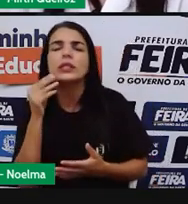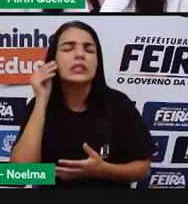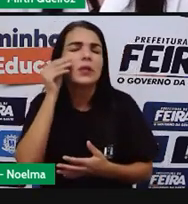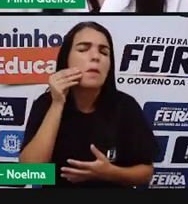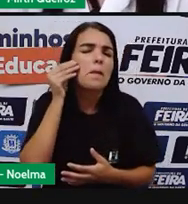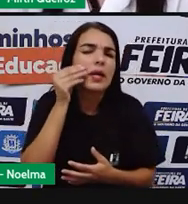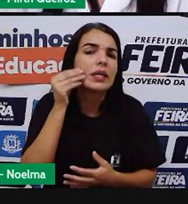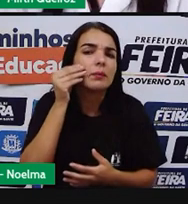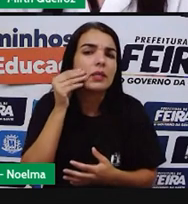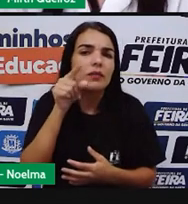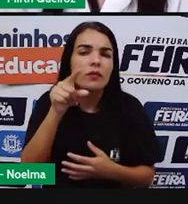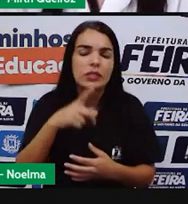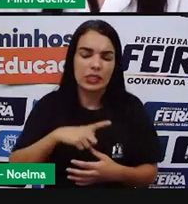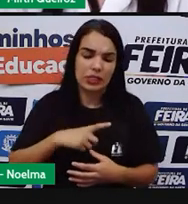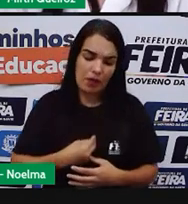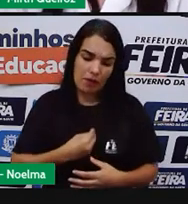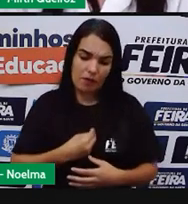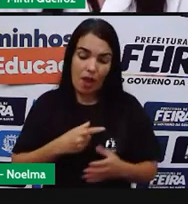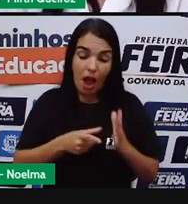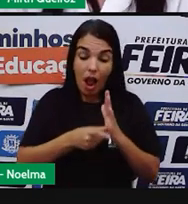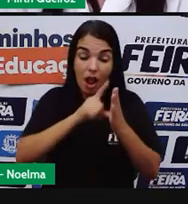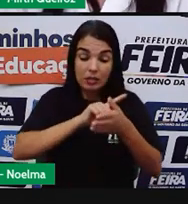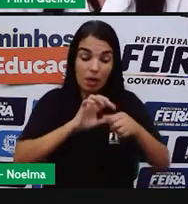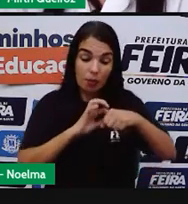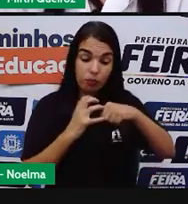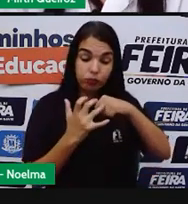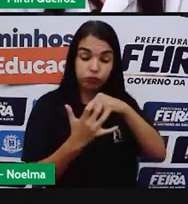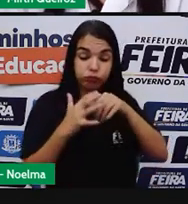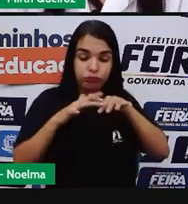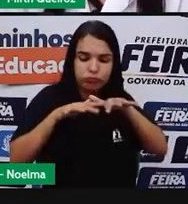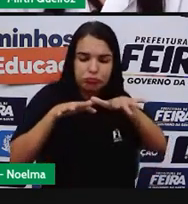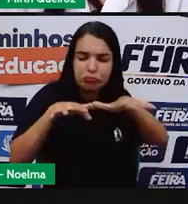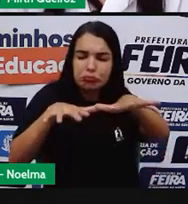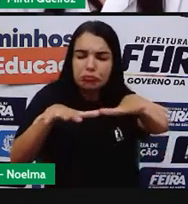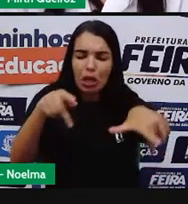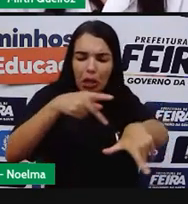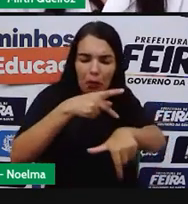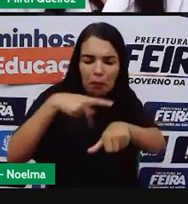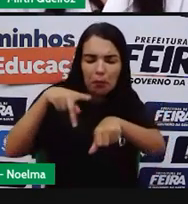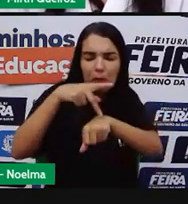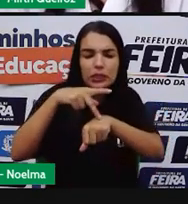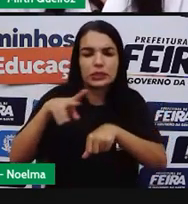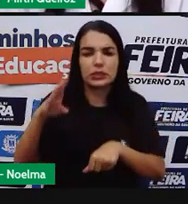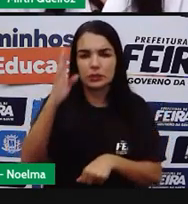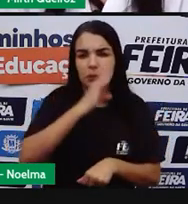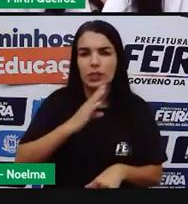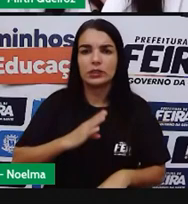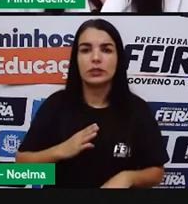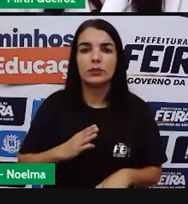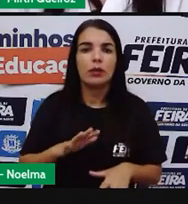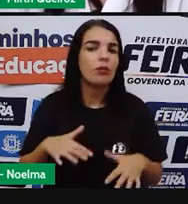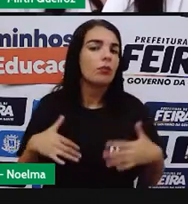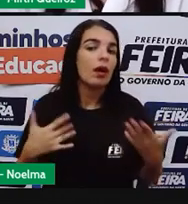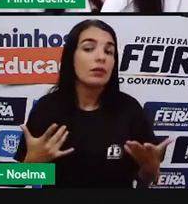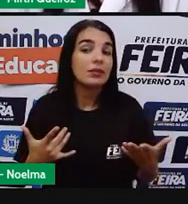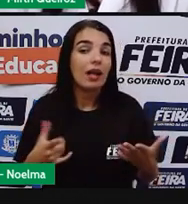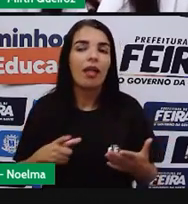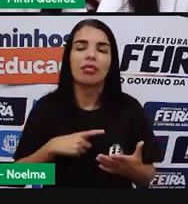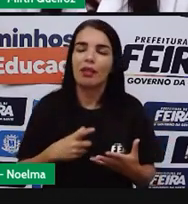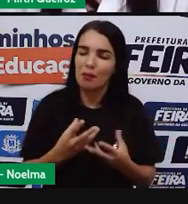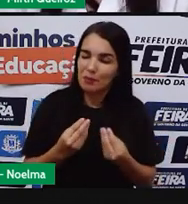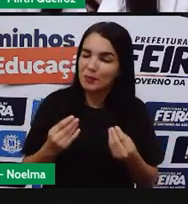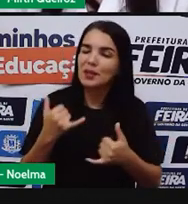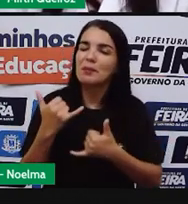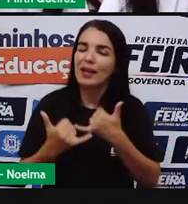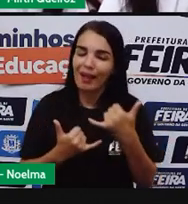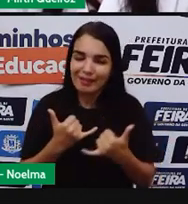viveram antes da pandemia atingir o nosso país em sala de aula? Que experiências vocês viveram? Tenho certeza que vocês devem ter